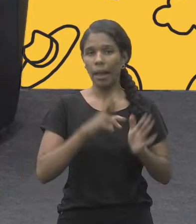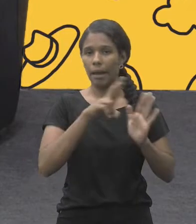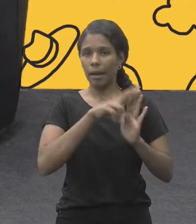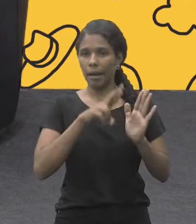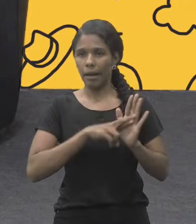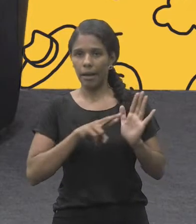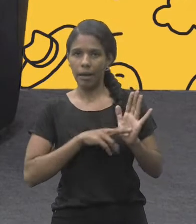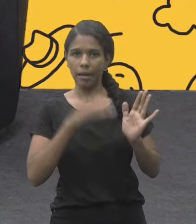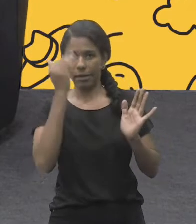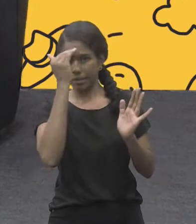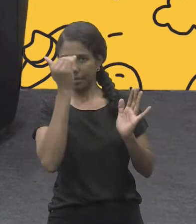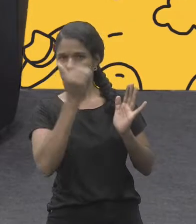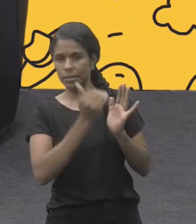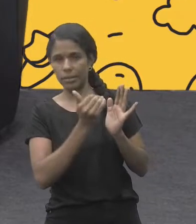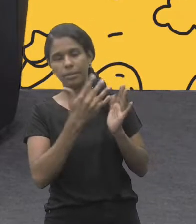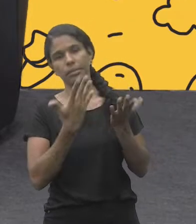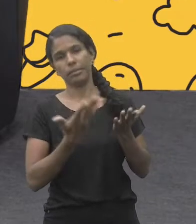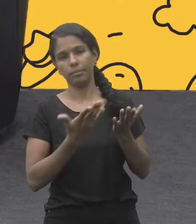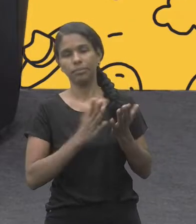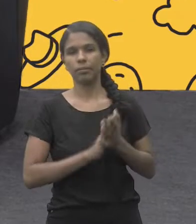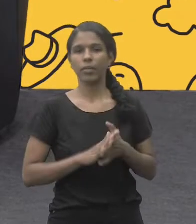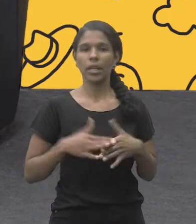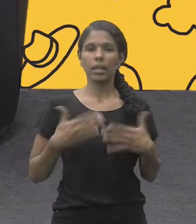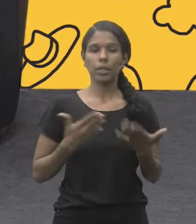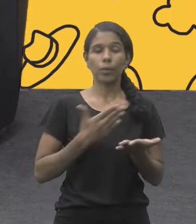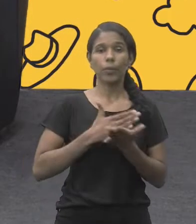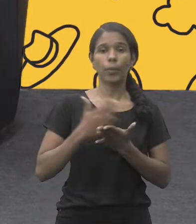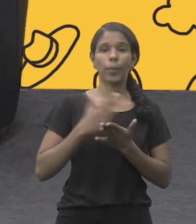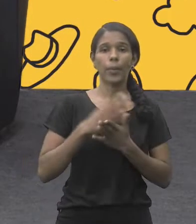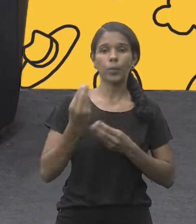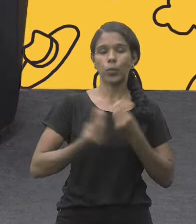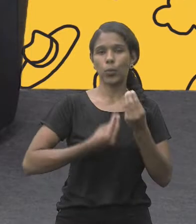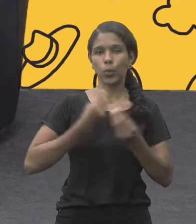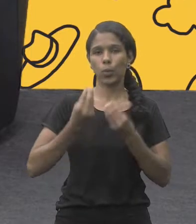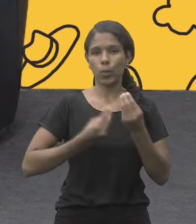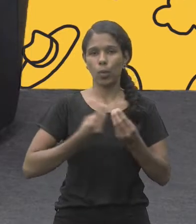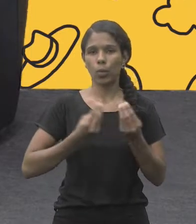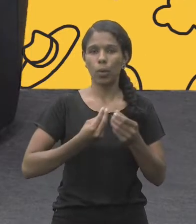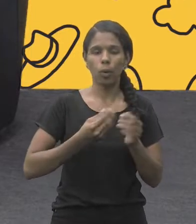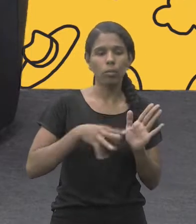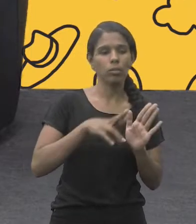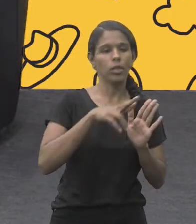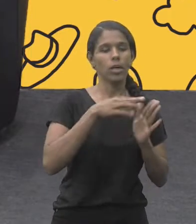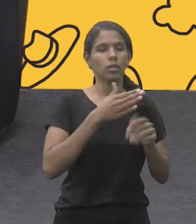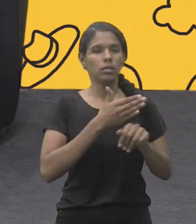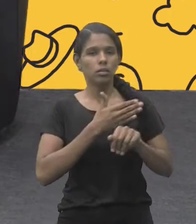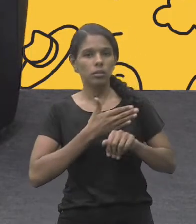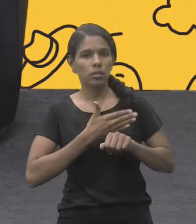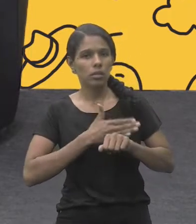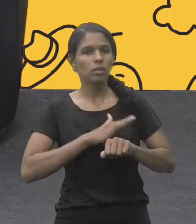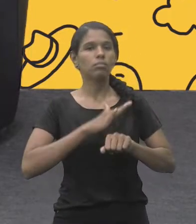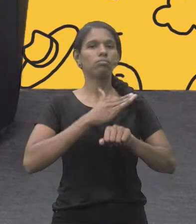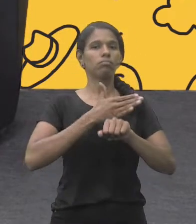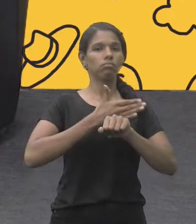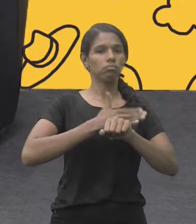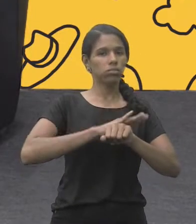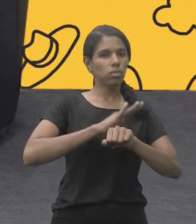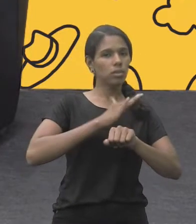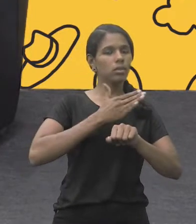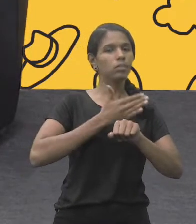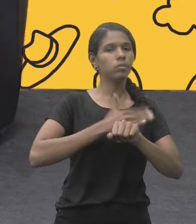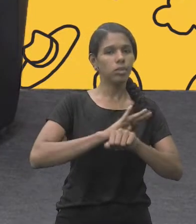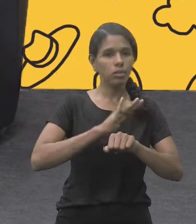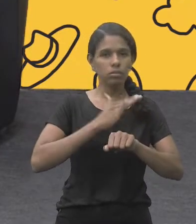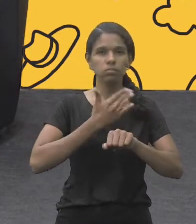você vai dar passos mais longos, né? Você vai começar a representar o estado de Minas e depois o brasileiro. E